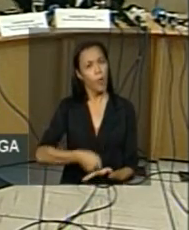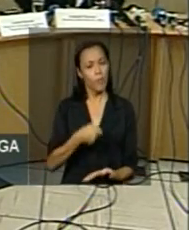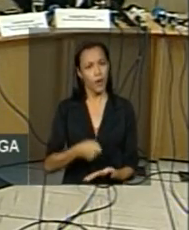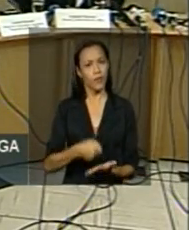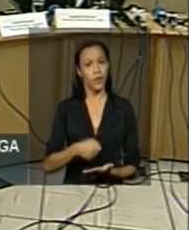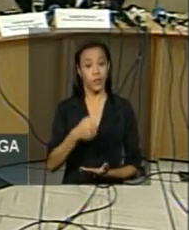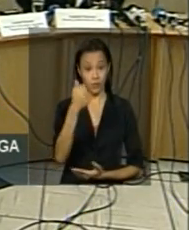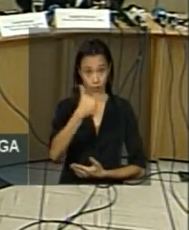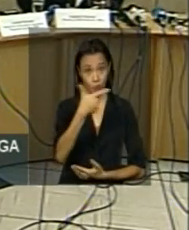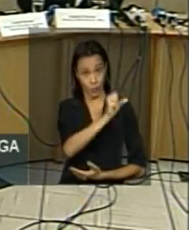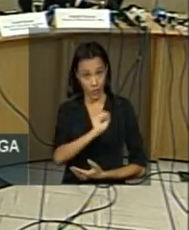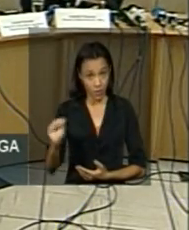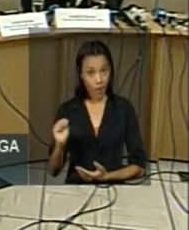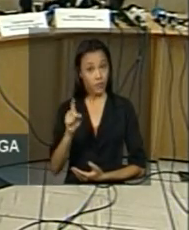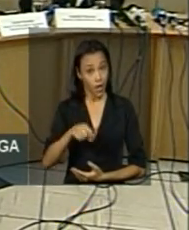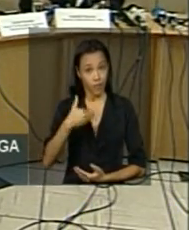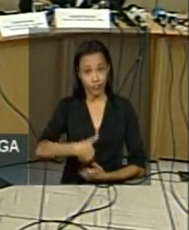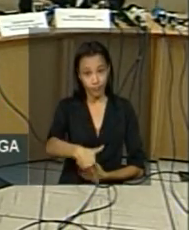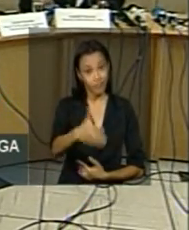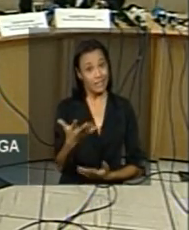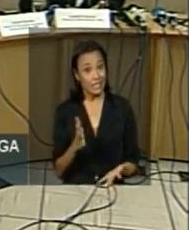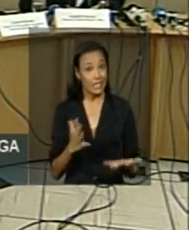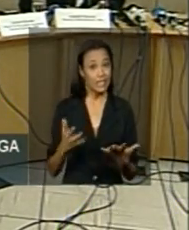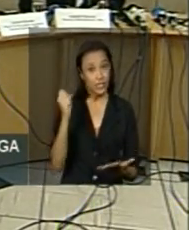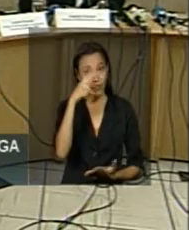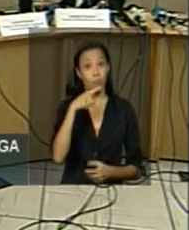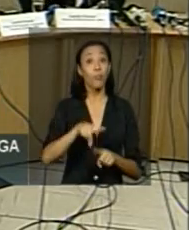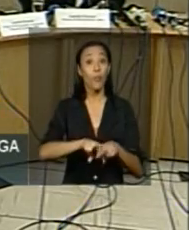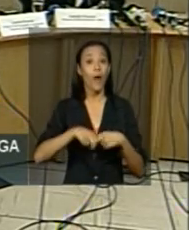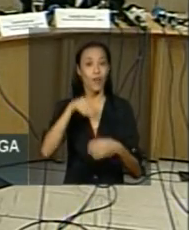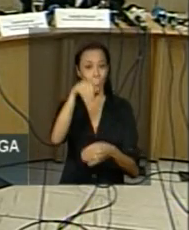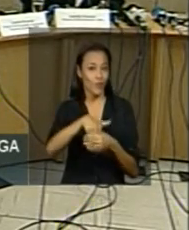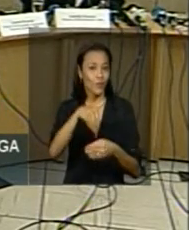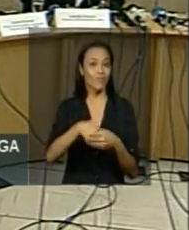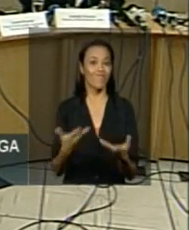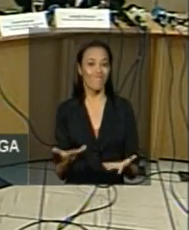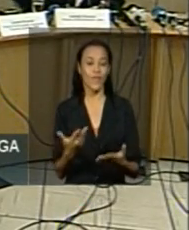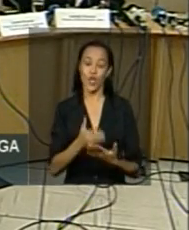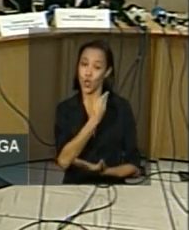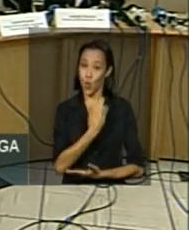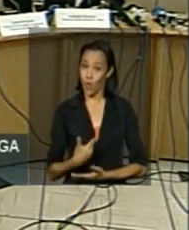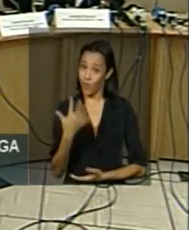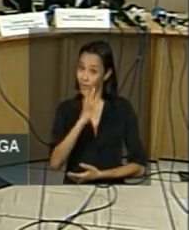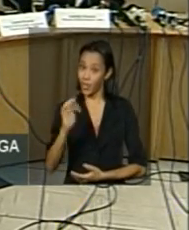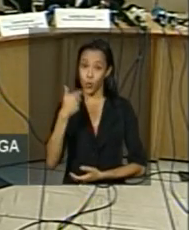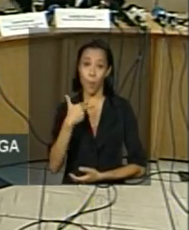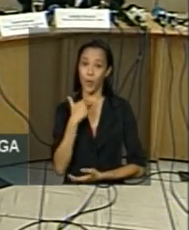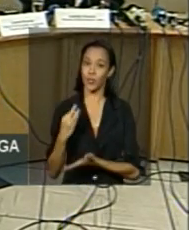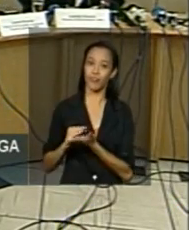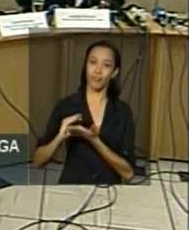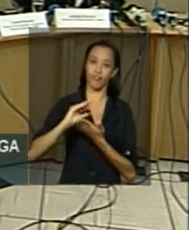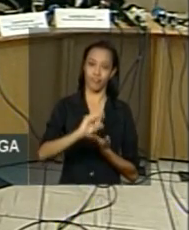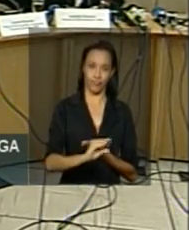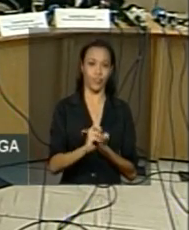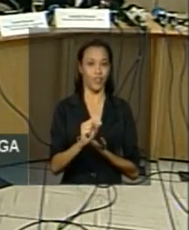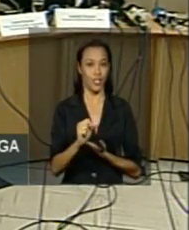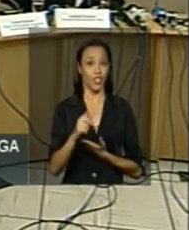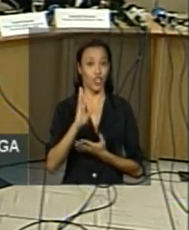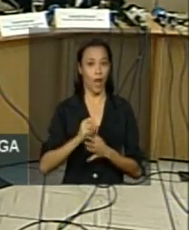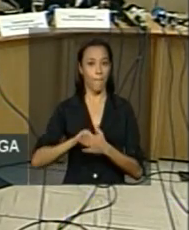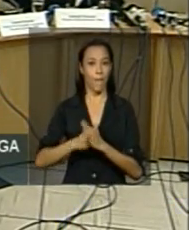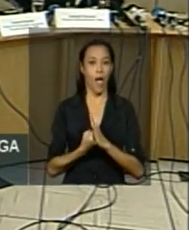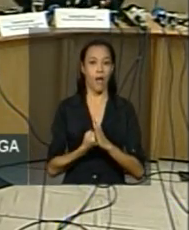semestre é um como você disse é um segundo semestre comprometido por causa das eleições o mesmo governo federal não pode repassar recursos então nós somos completamente